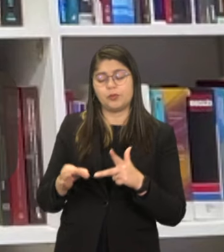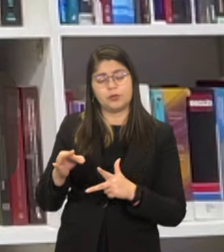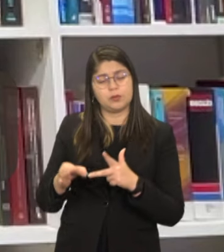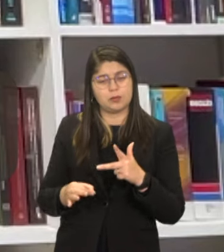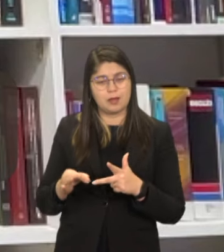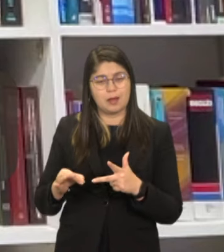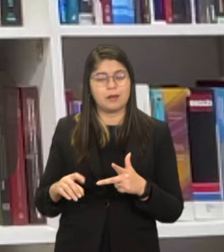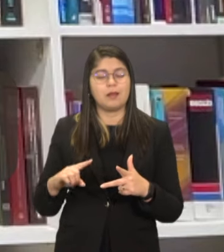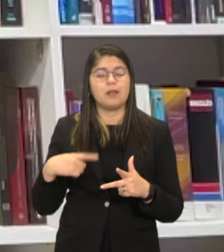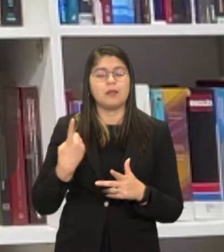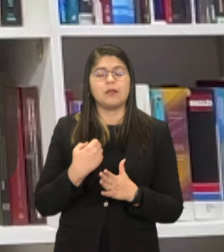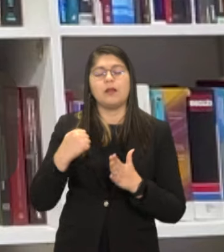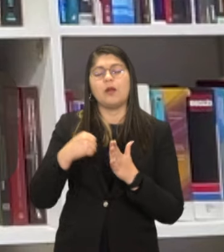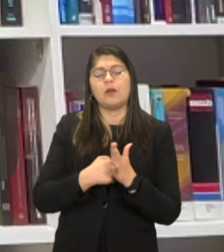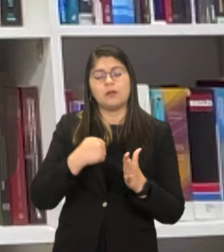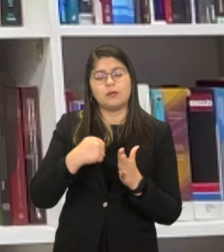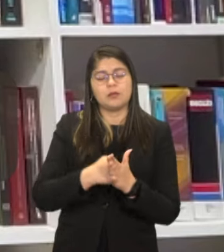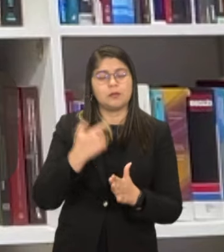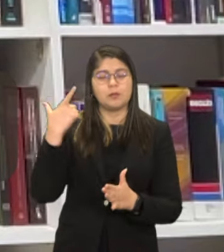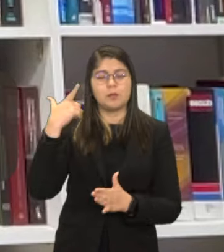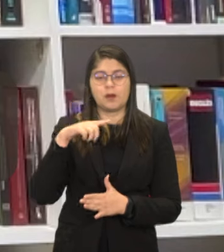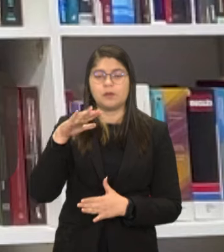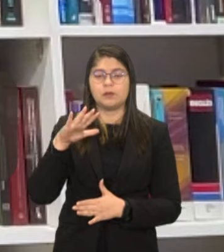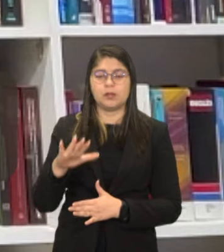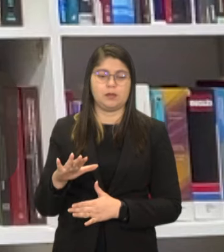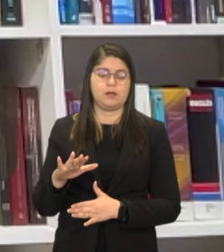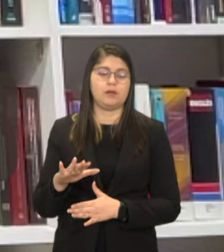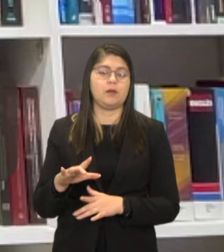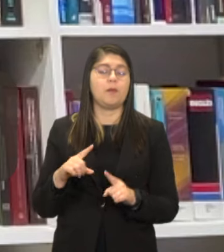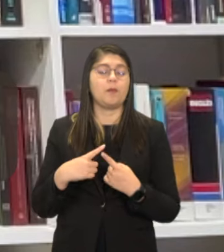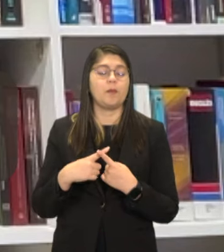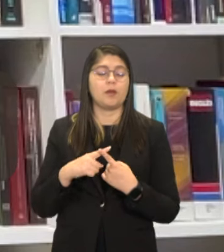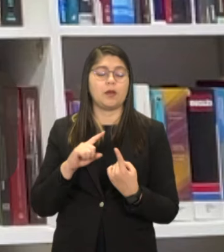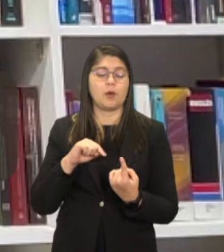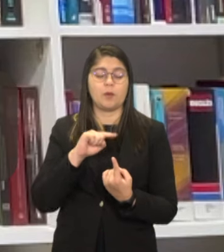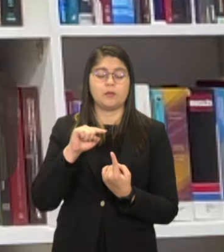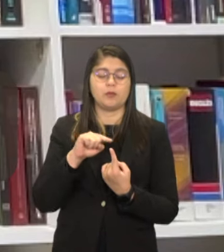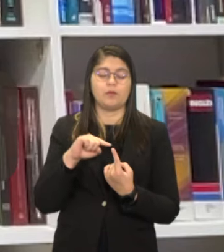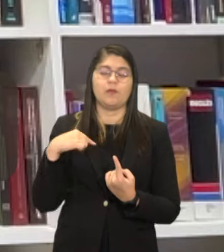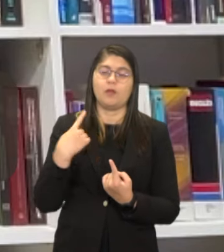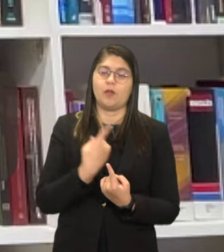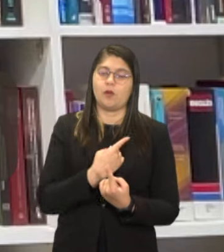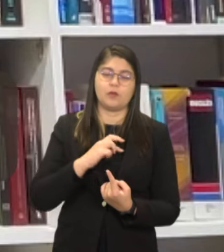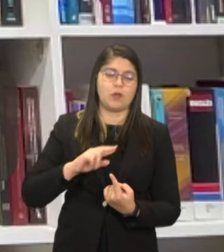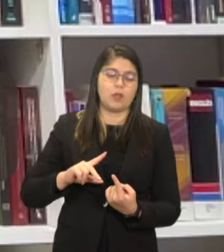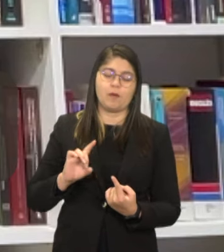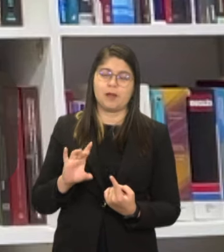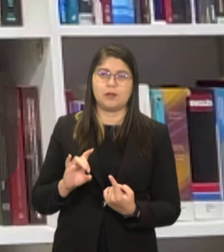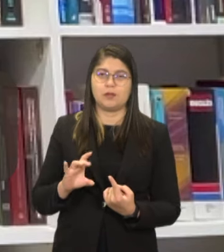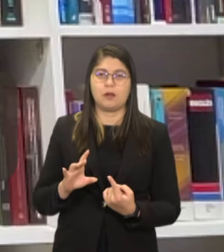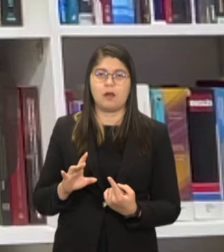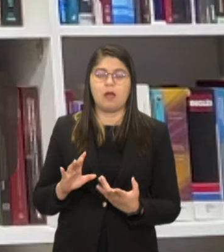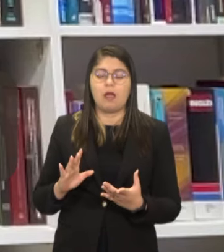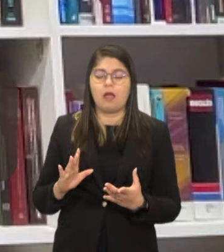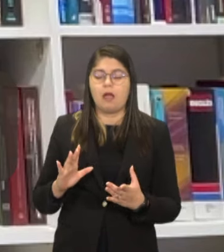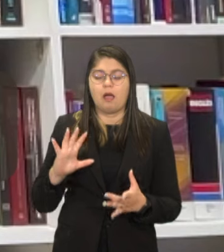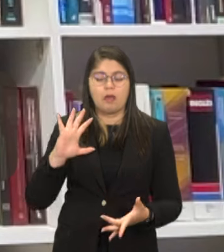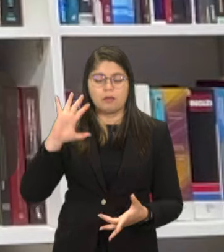tanto lutamos por isso, na medida em que o nosso objetivo não é só a pacificação social, mas